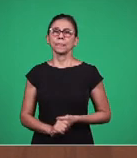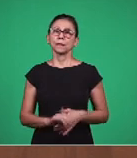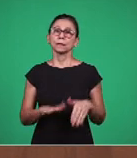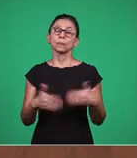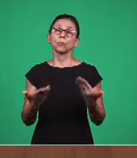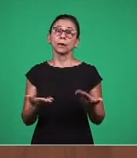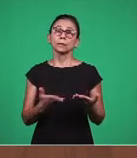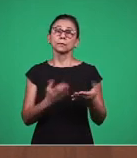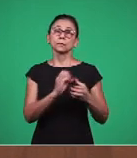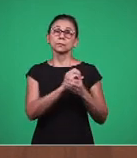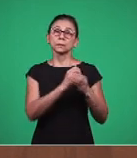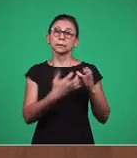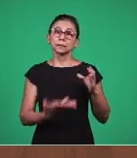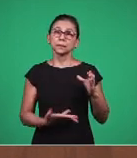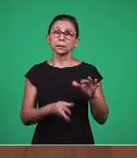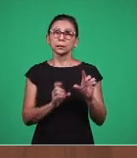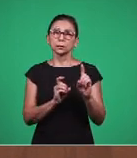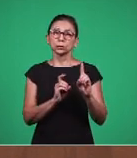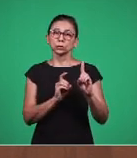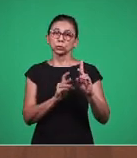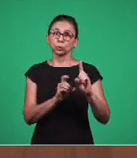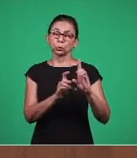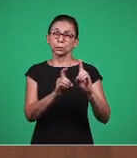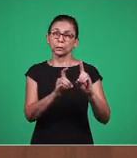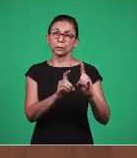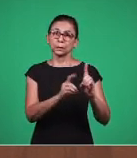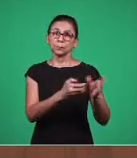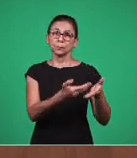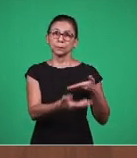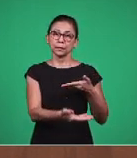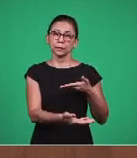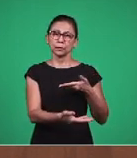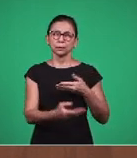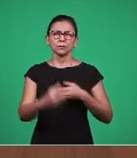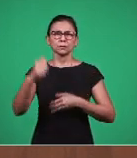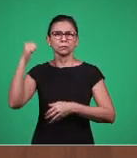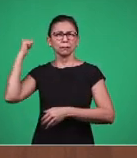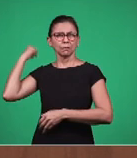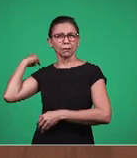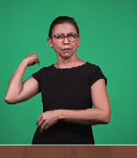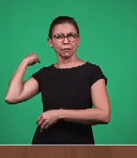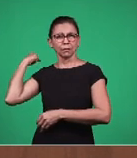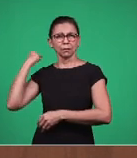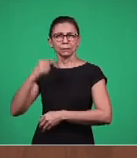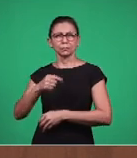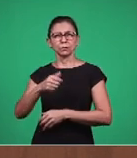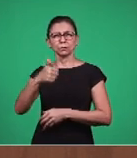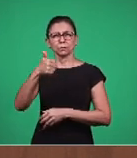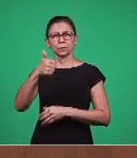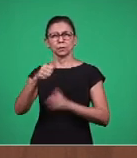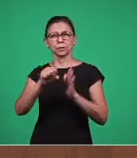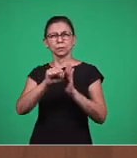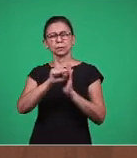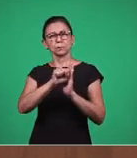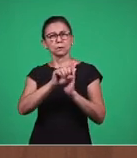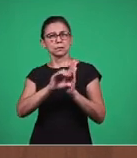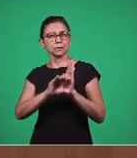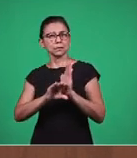doutrinárias que deram início à vida da igreja no primeiro século. E há um